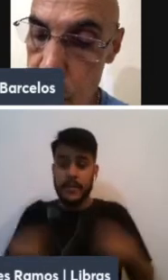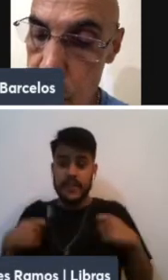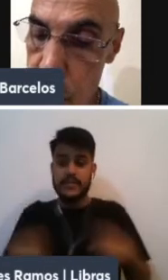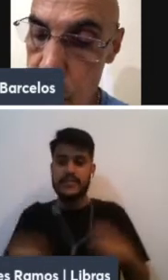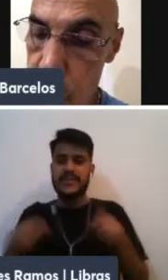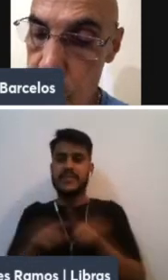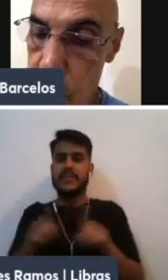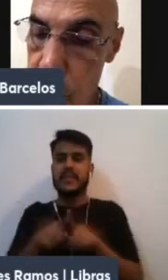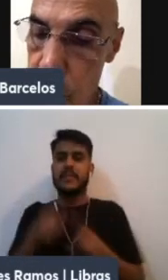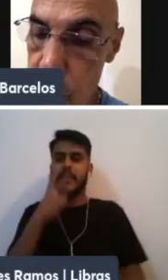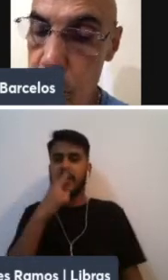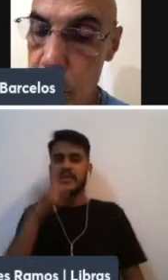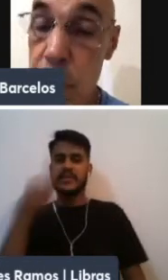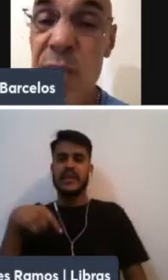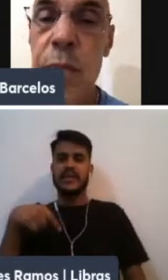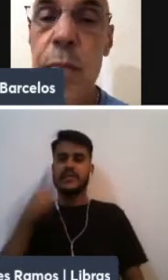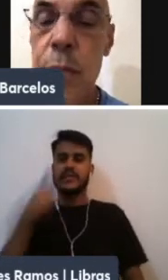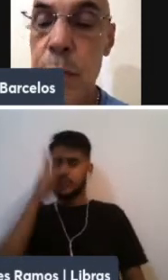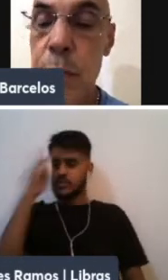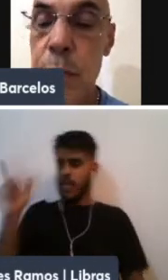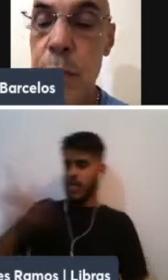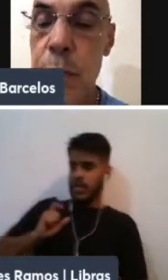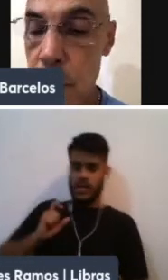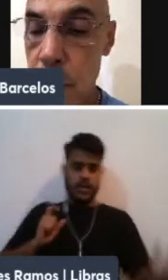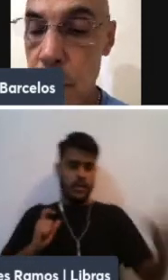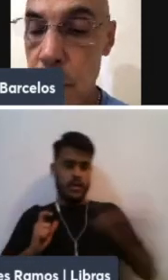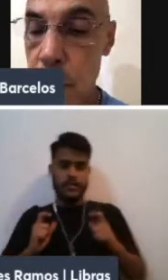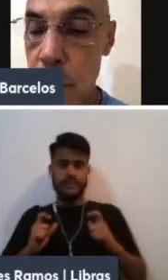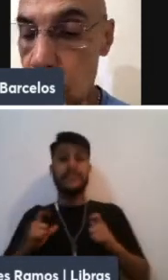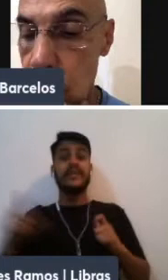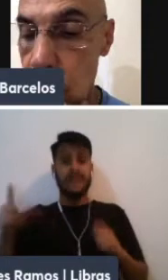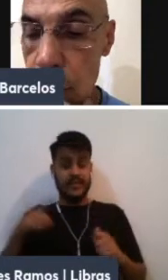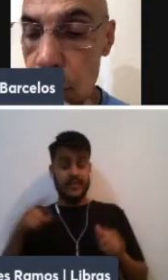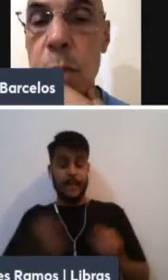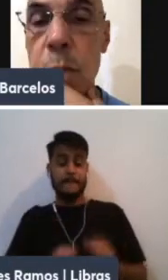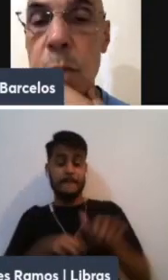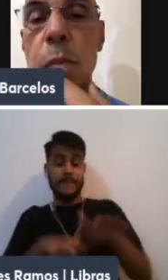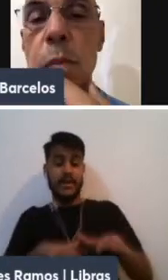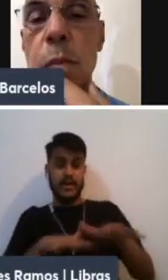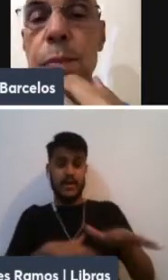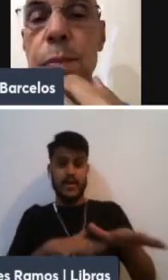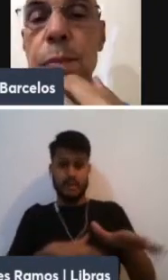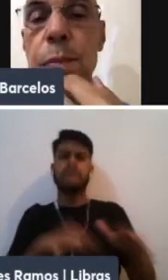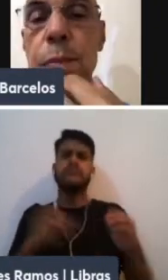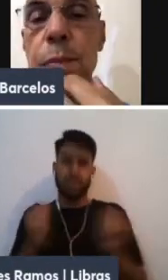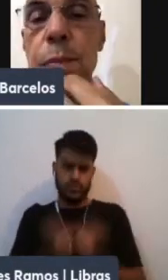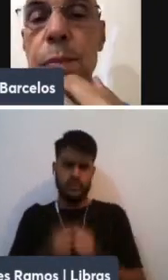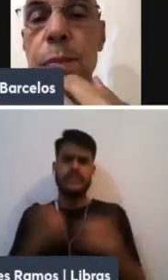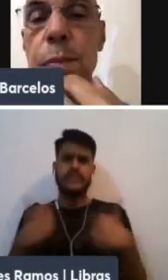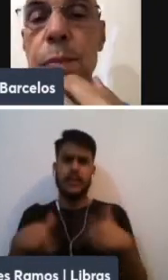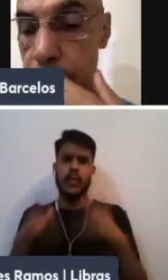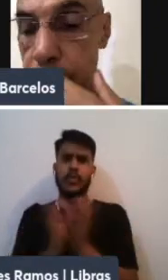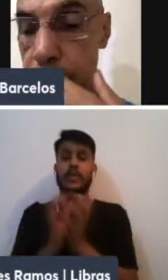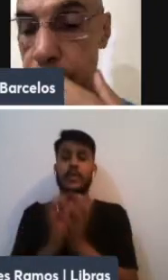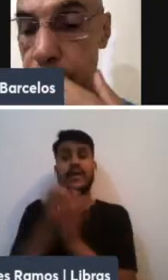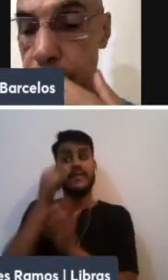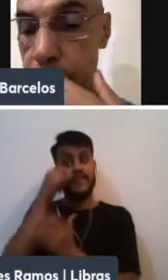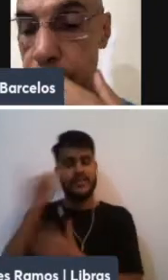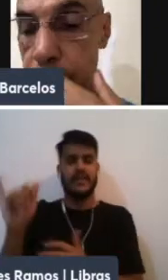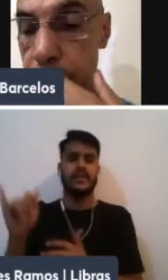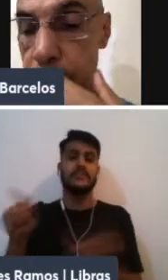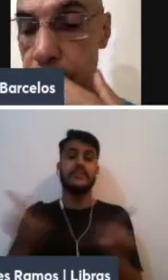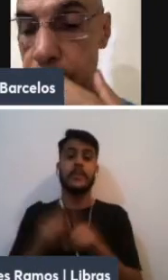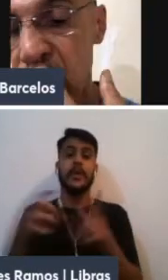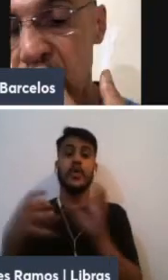né? Mas a parada sempre trabalhou junto com a prevenção, com os grupos de AIDS. Eu lembro que quando eu entrei na parada,